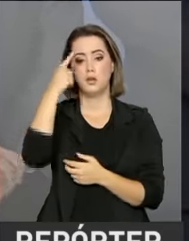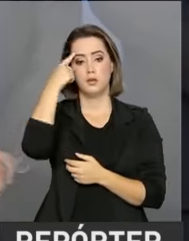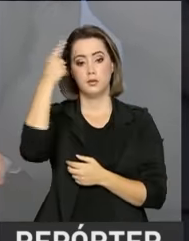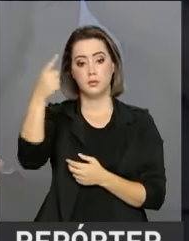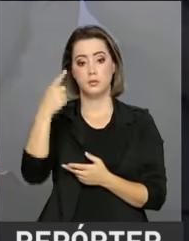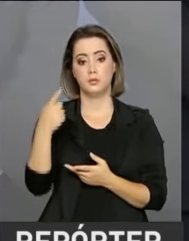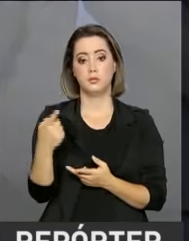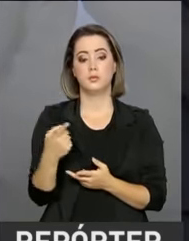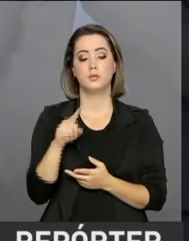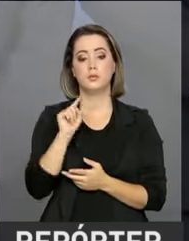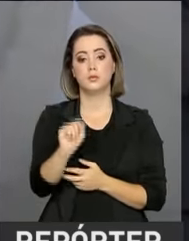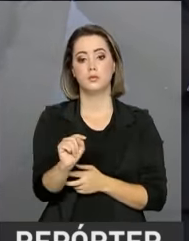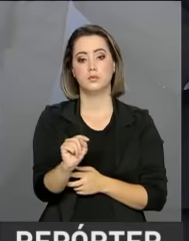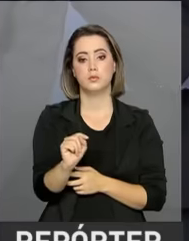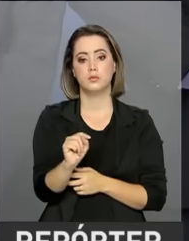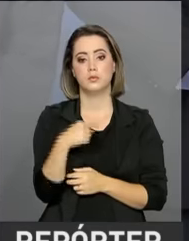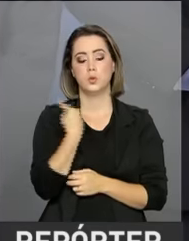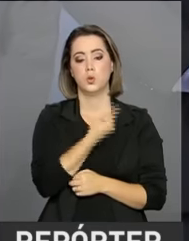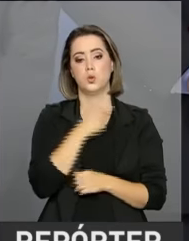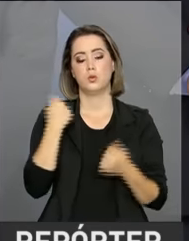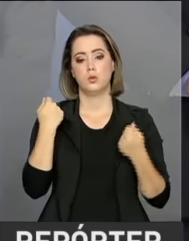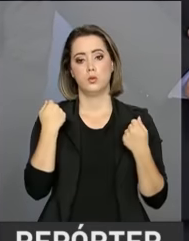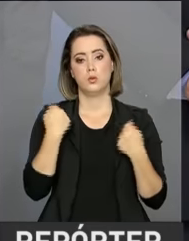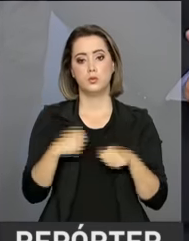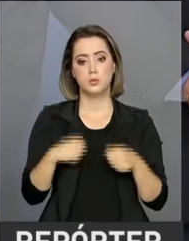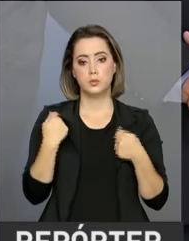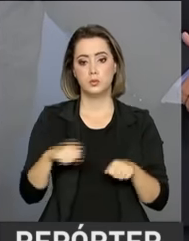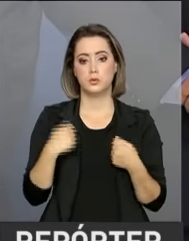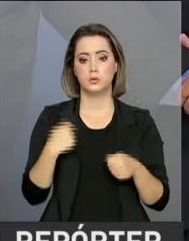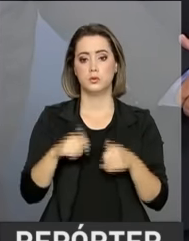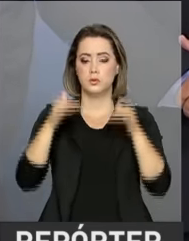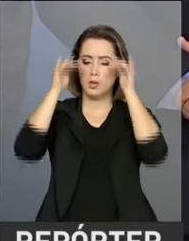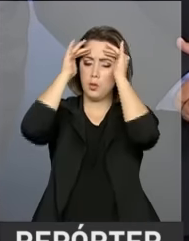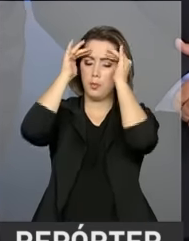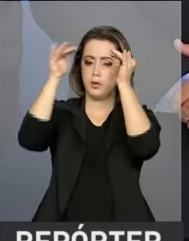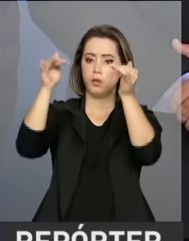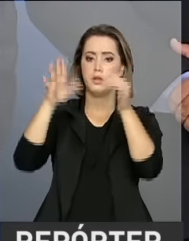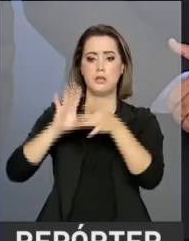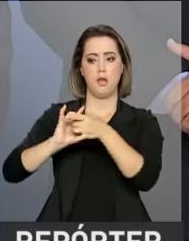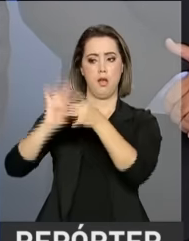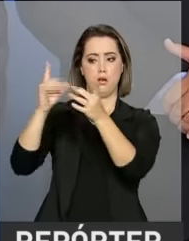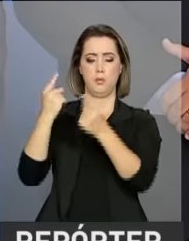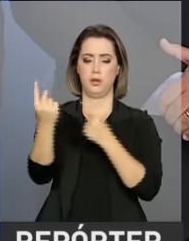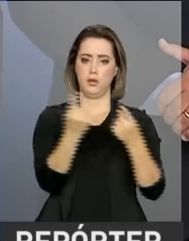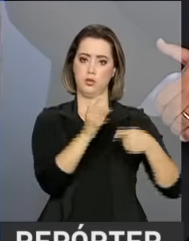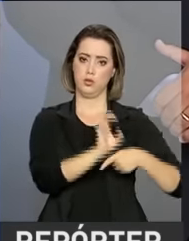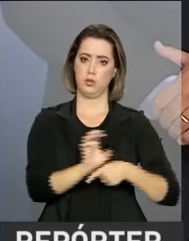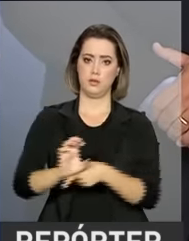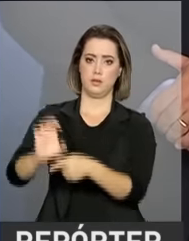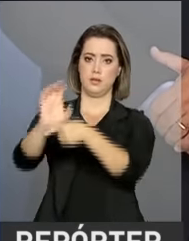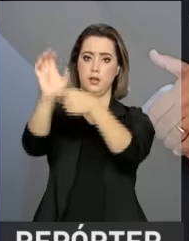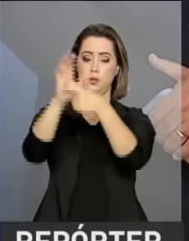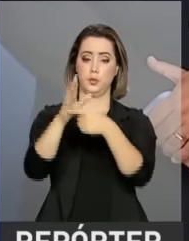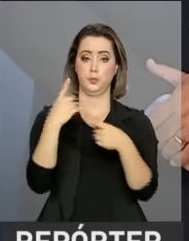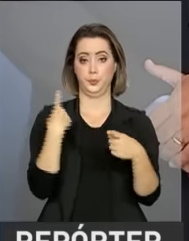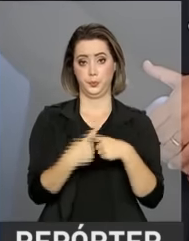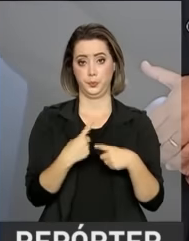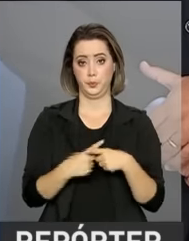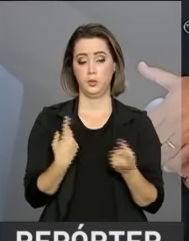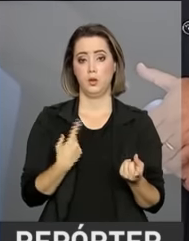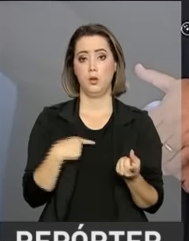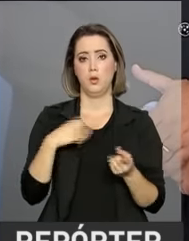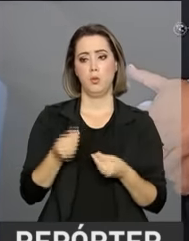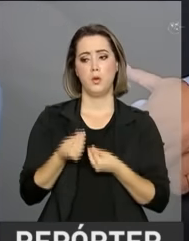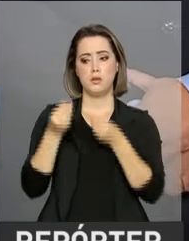ideia de que nós deveríamos obedecer a autonomia dos estados portanto